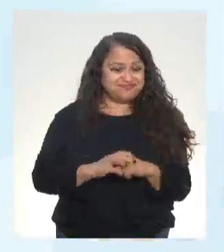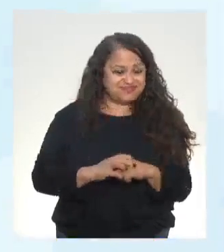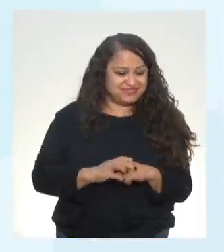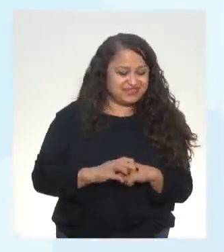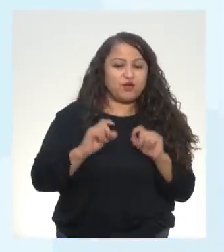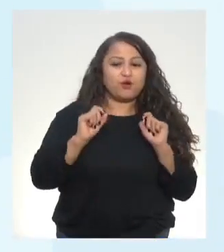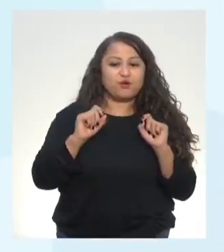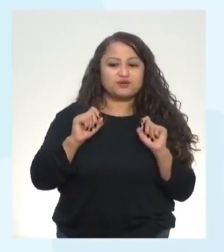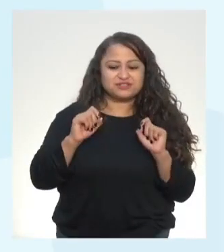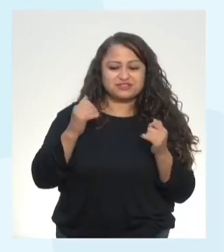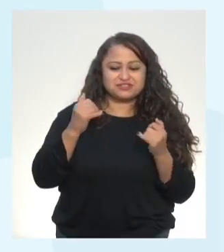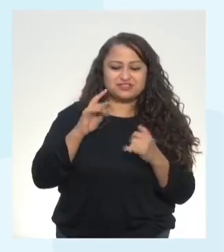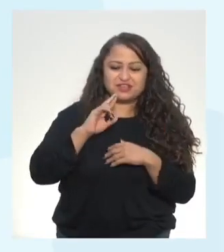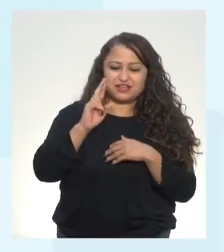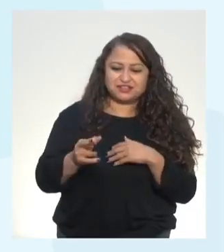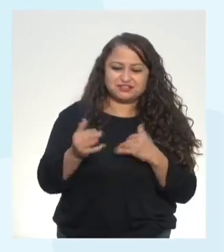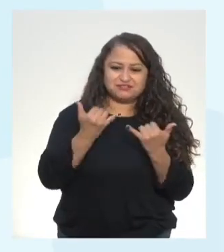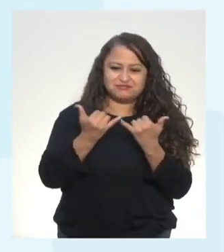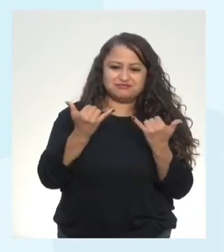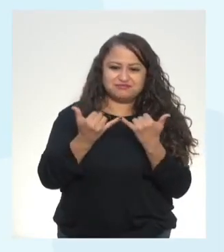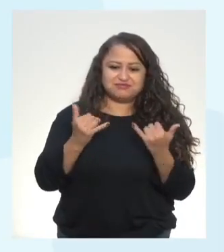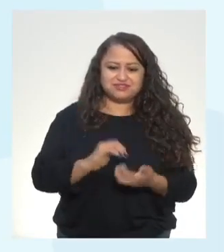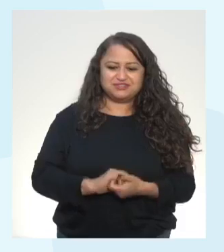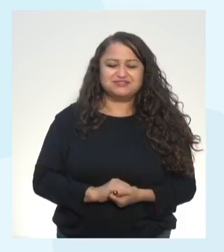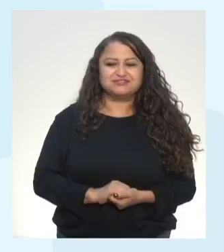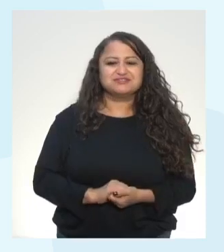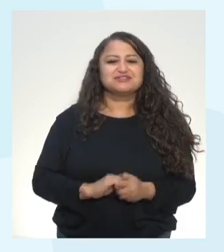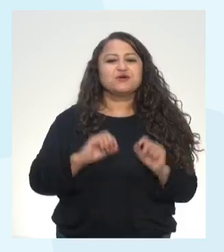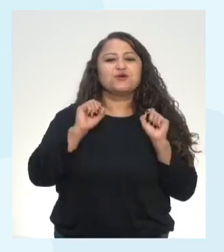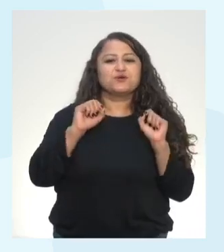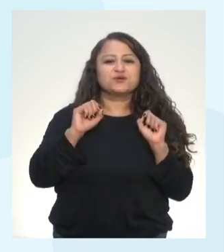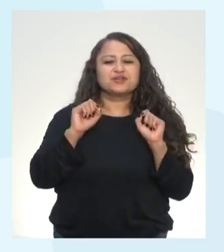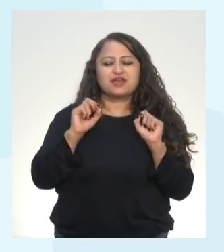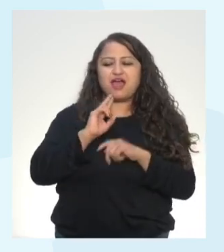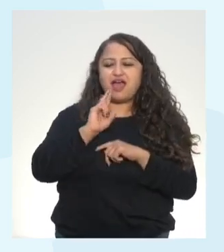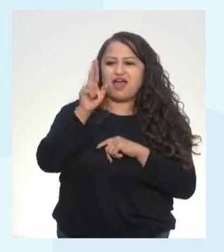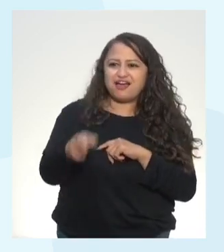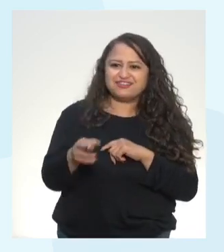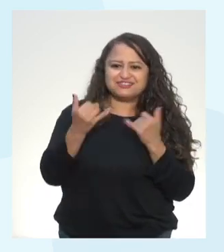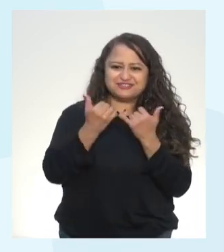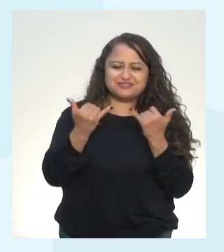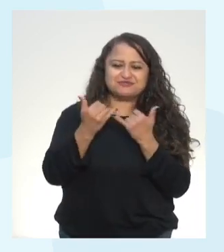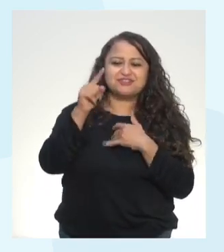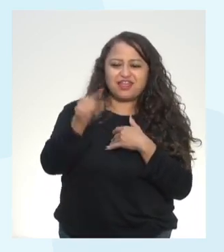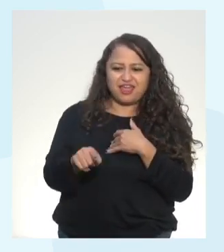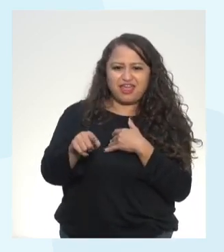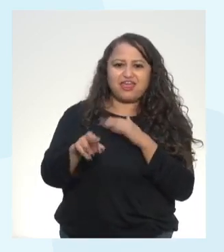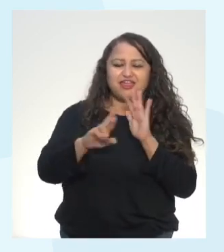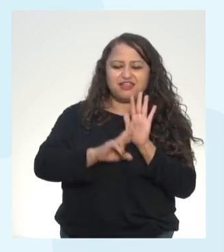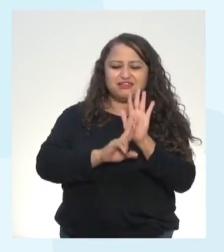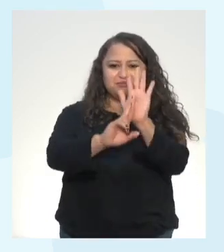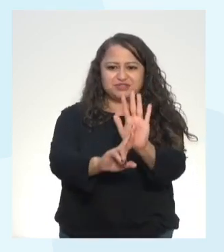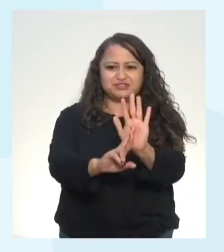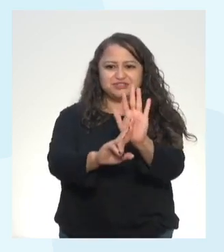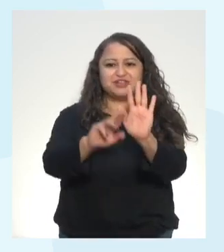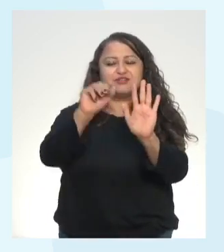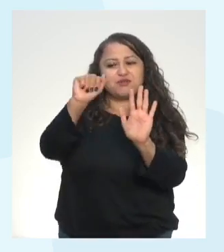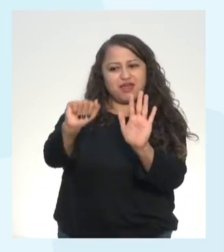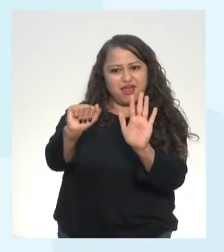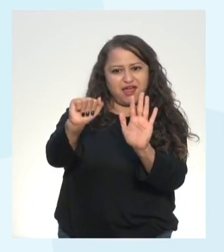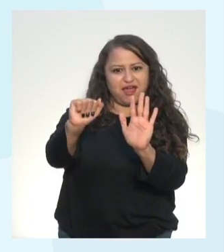64 a gente pode simplificar com o 4, não é mesmo? 64, vamos fazer a continha aqui.